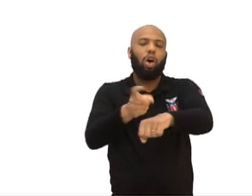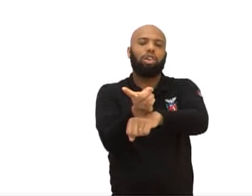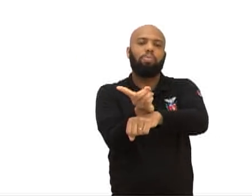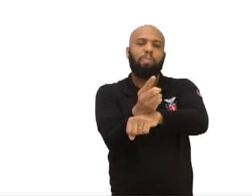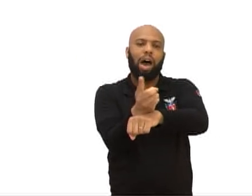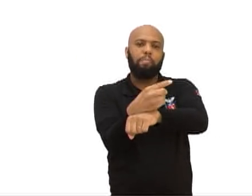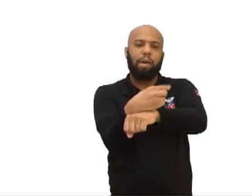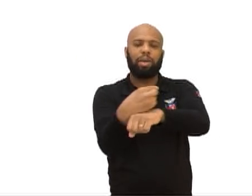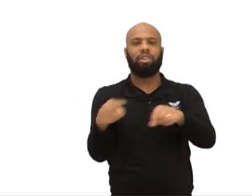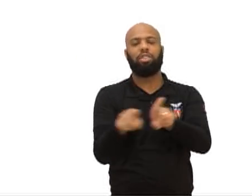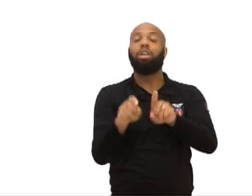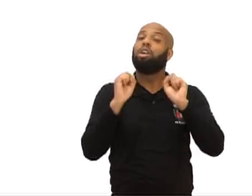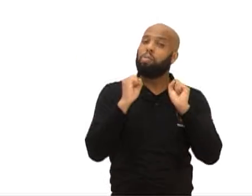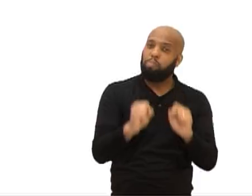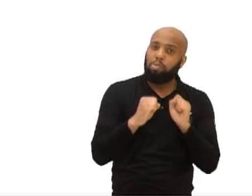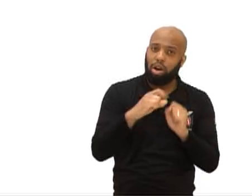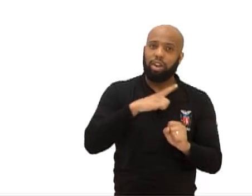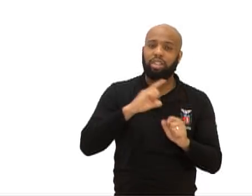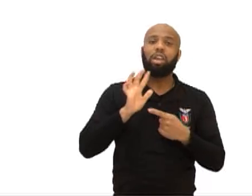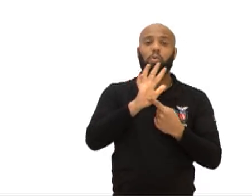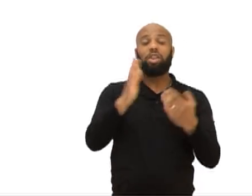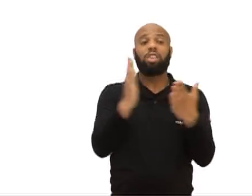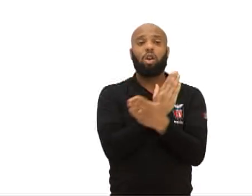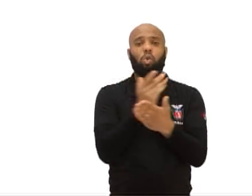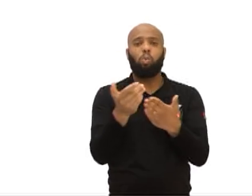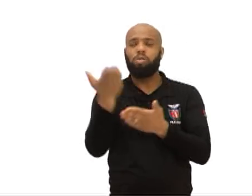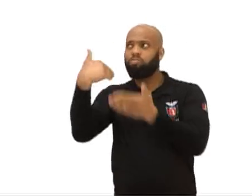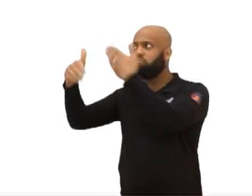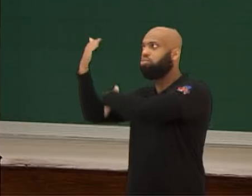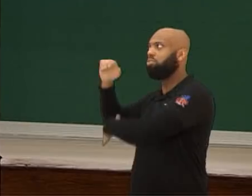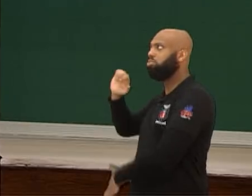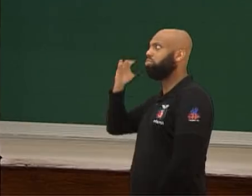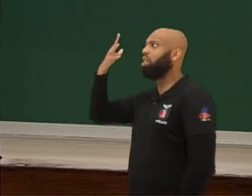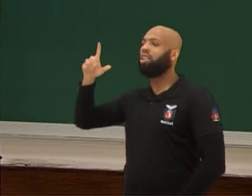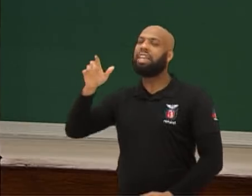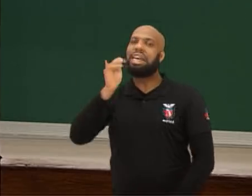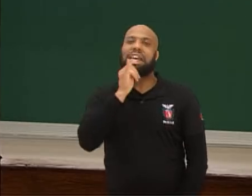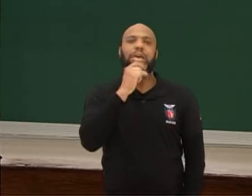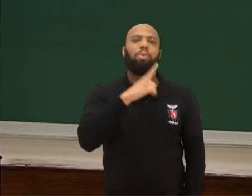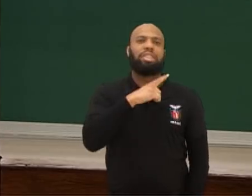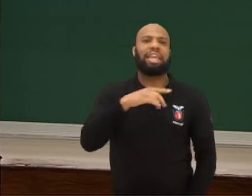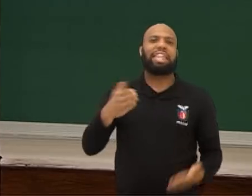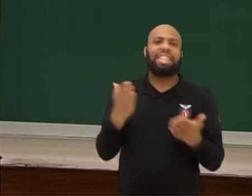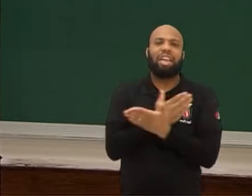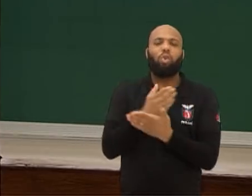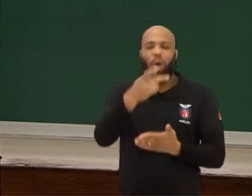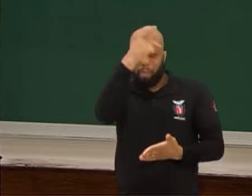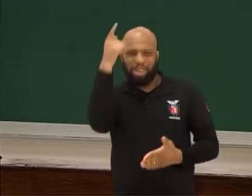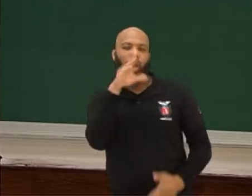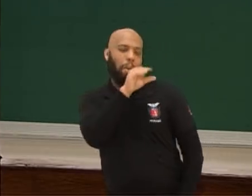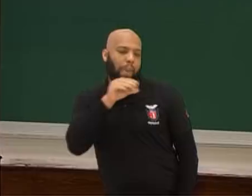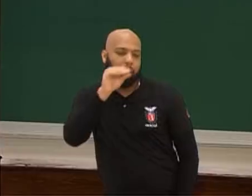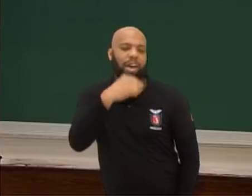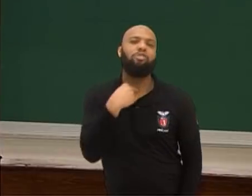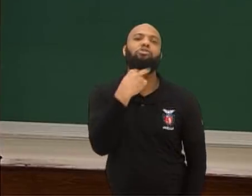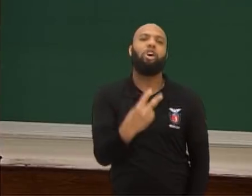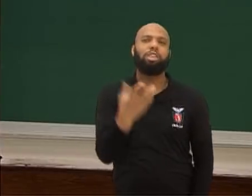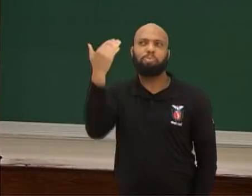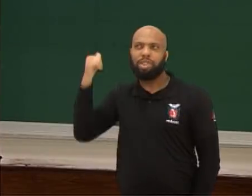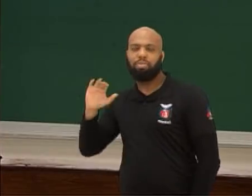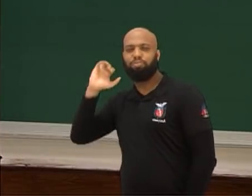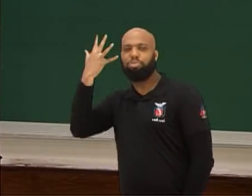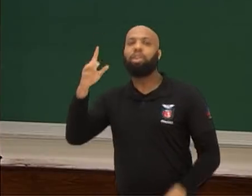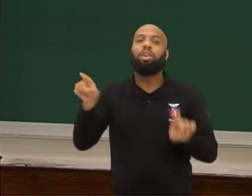outra. Pode representar flashback, que é uma voz mostrando uma lembrança de algum momento, e pode